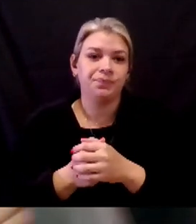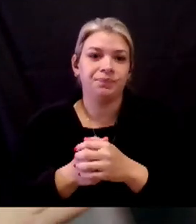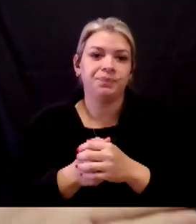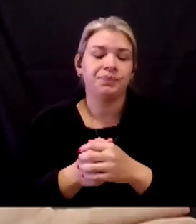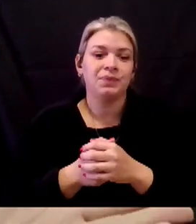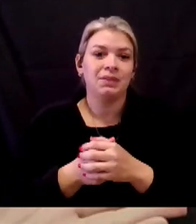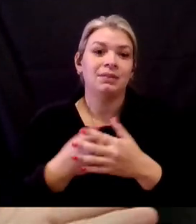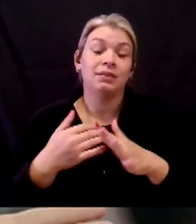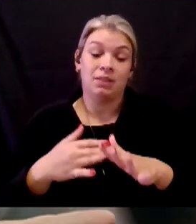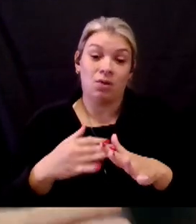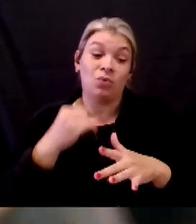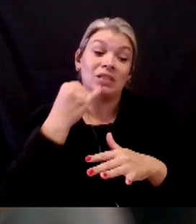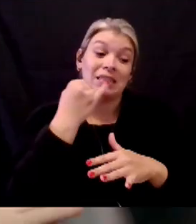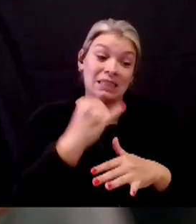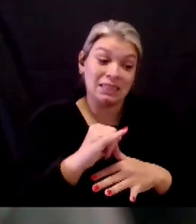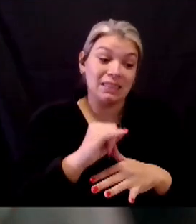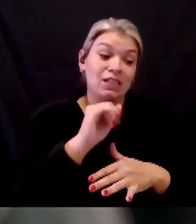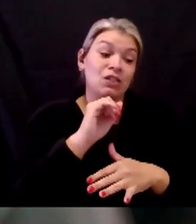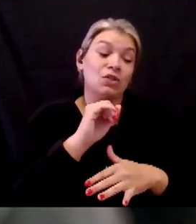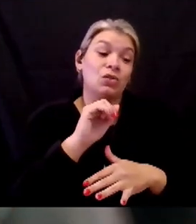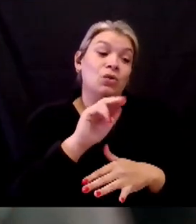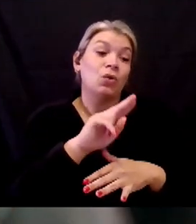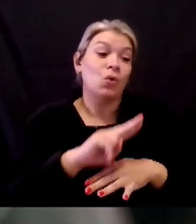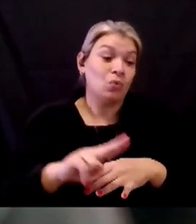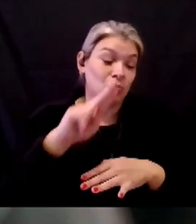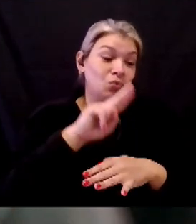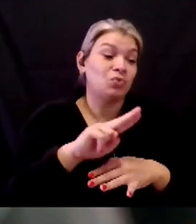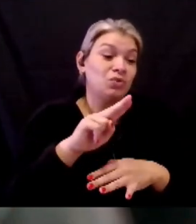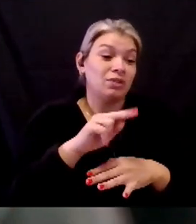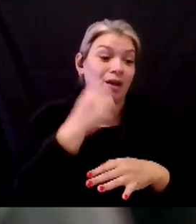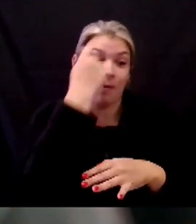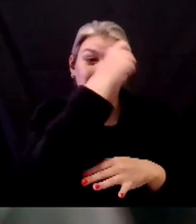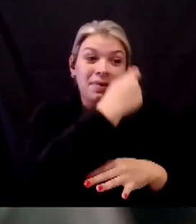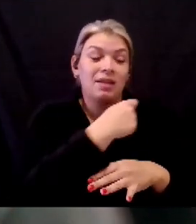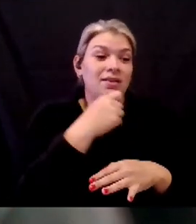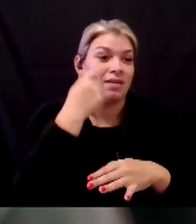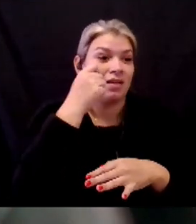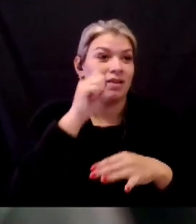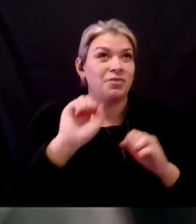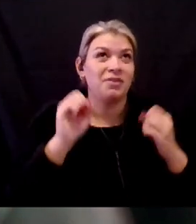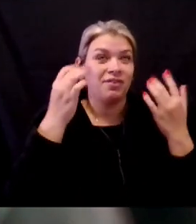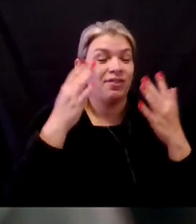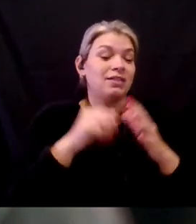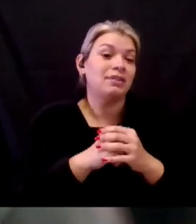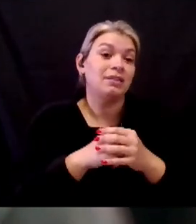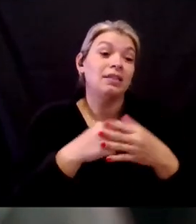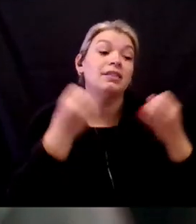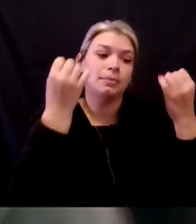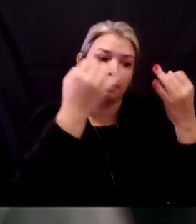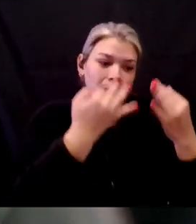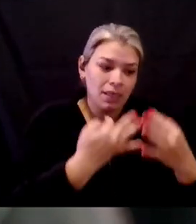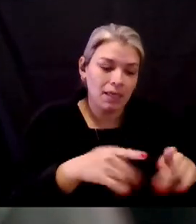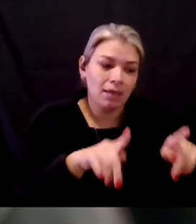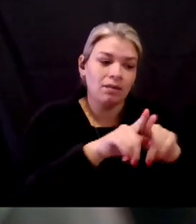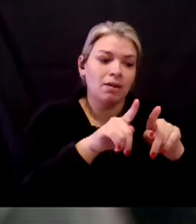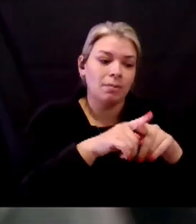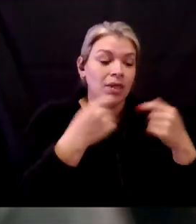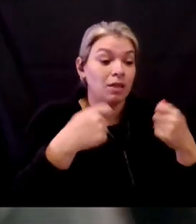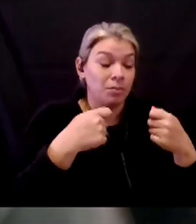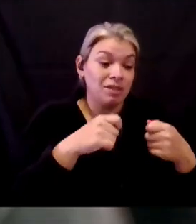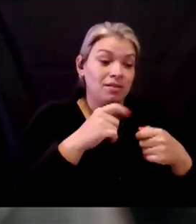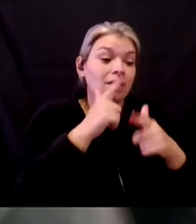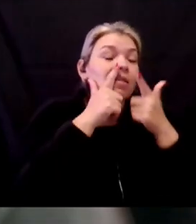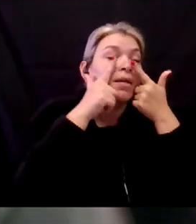utilizar maquiagem já, né, em algum evento, já explicar que ela precisa sim ter uma rotina de higienização. E aí